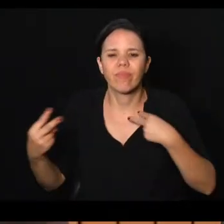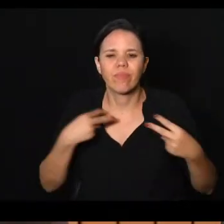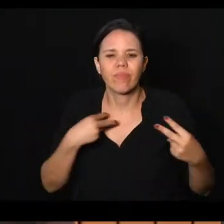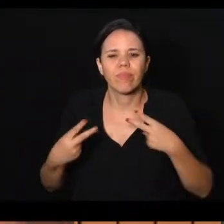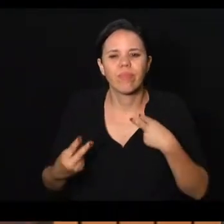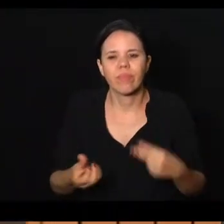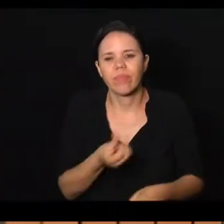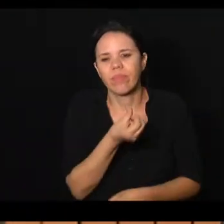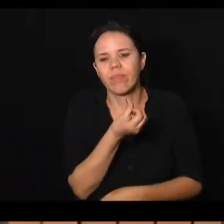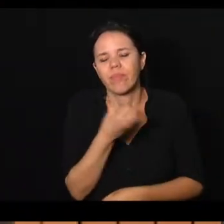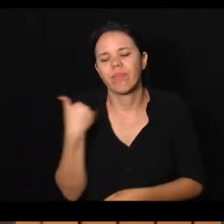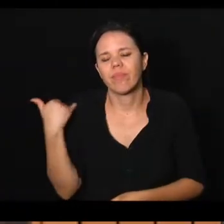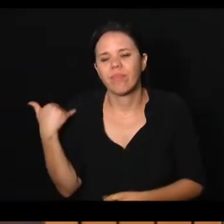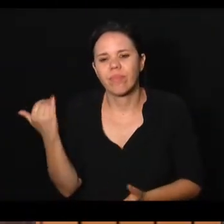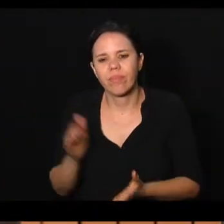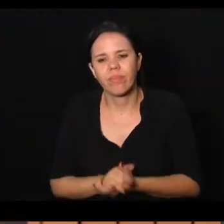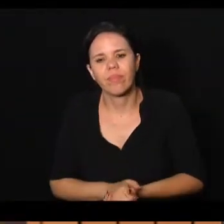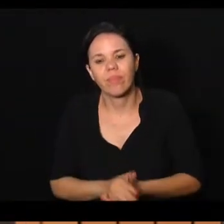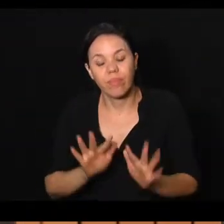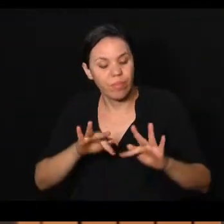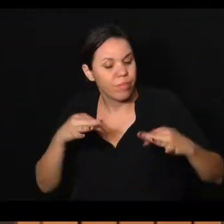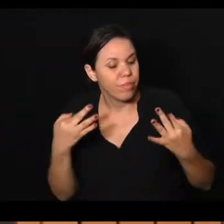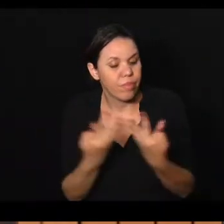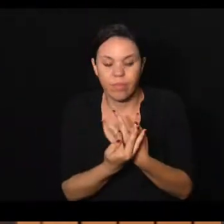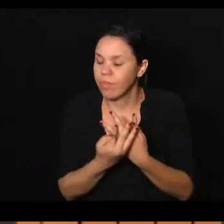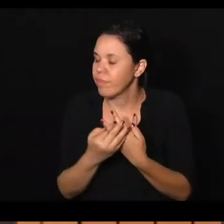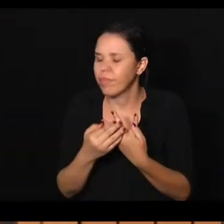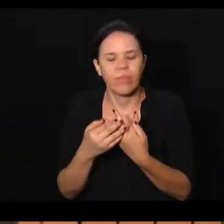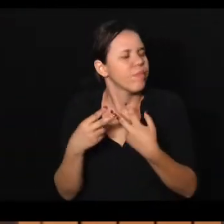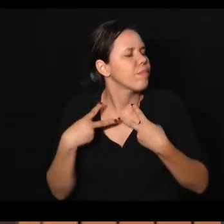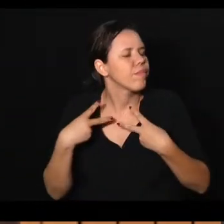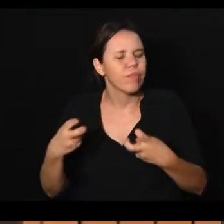anos. A família não percebeu.